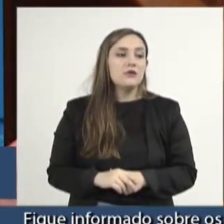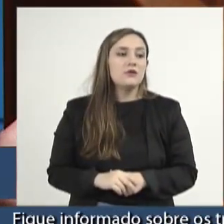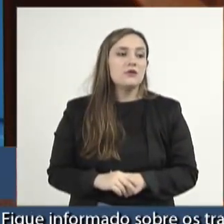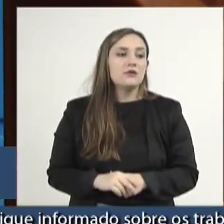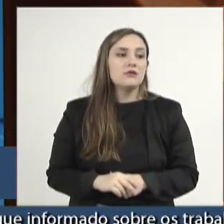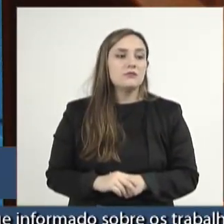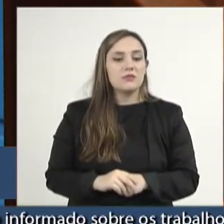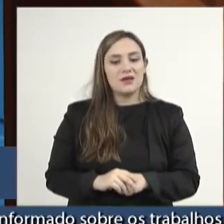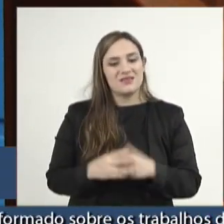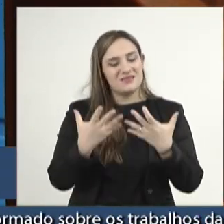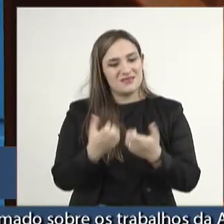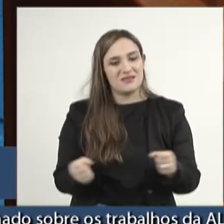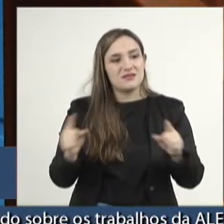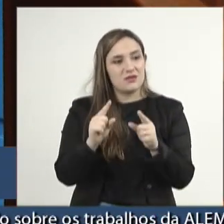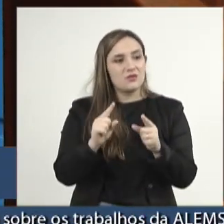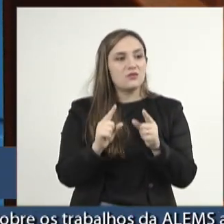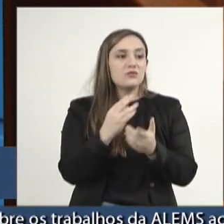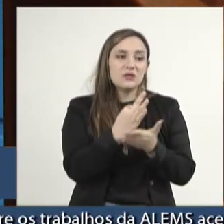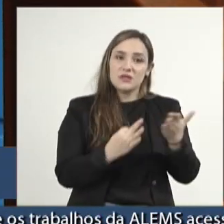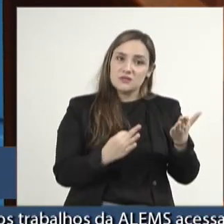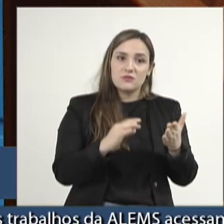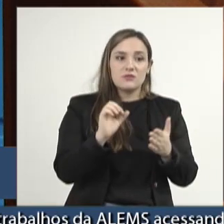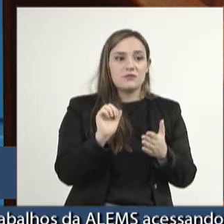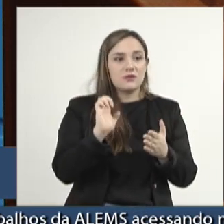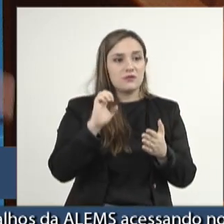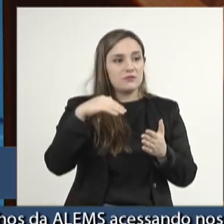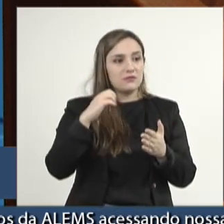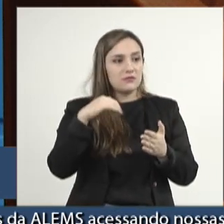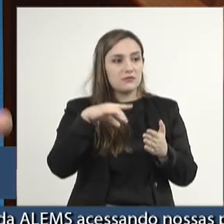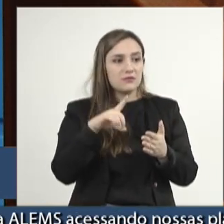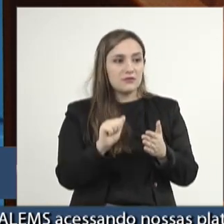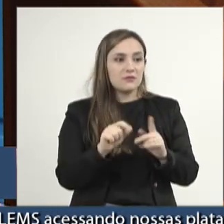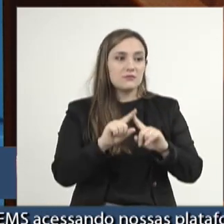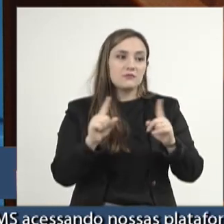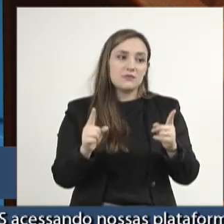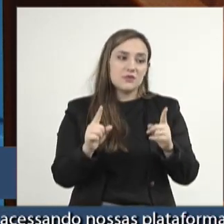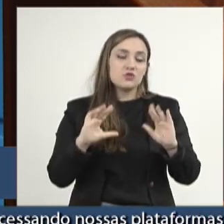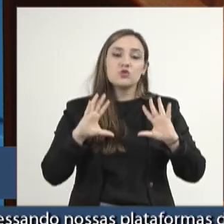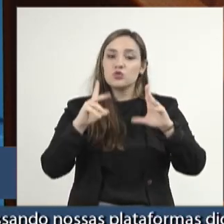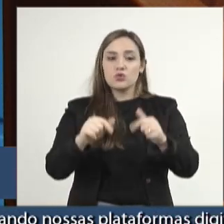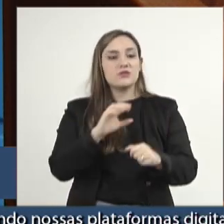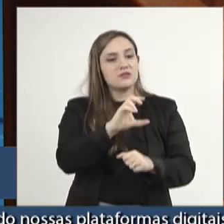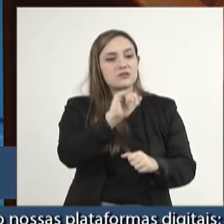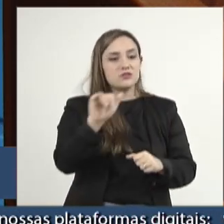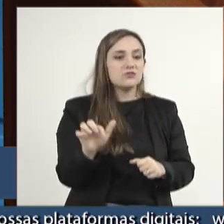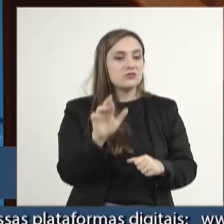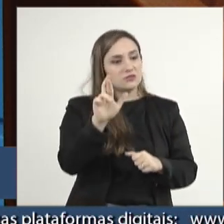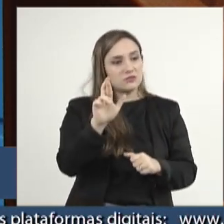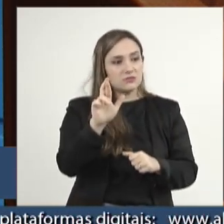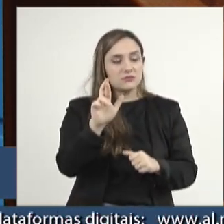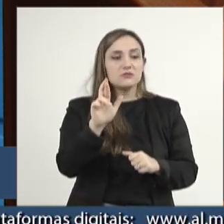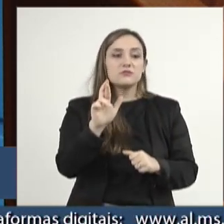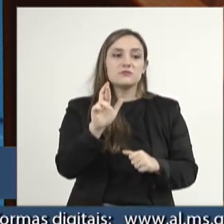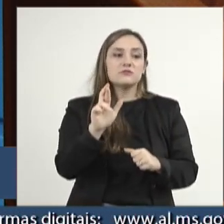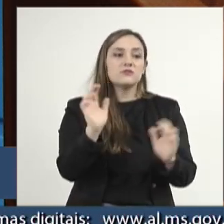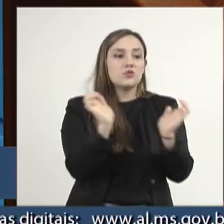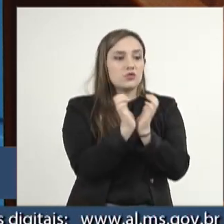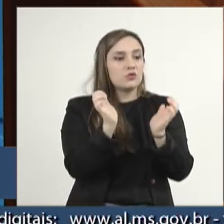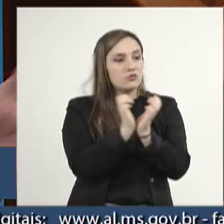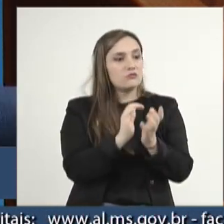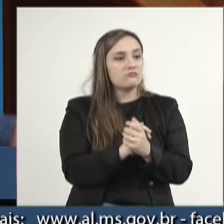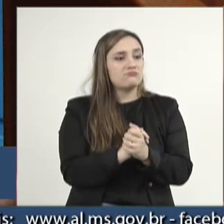até poderia concordar com Vossa Excelência. Mas a unanimidade da Comissão de Constituição e Justiça e Redação